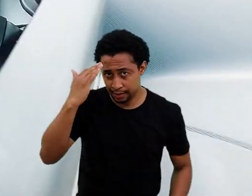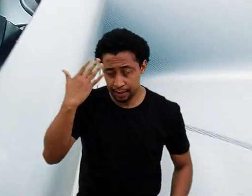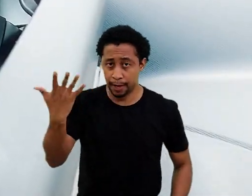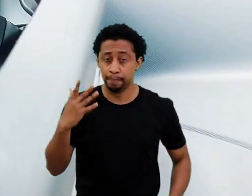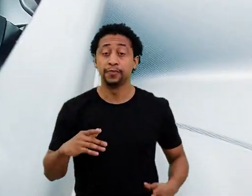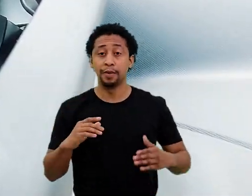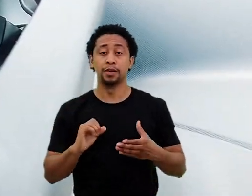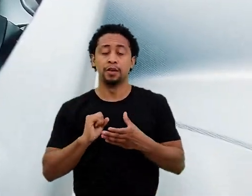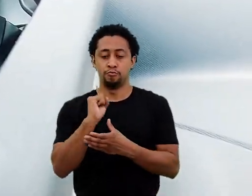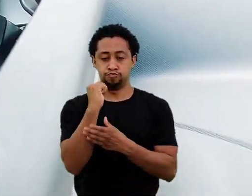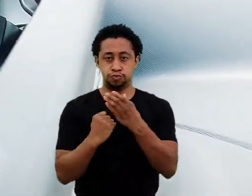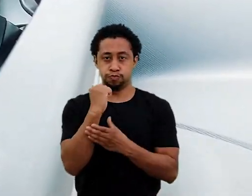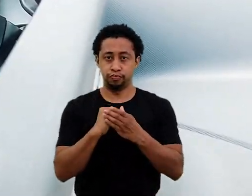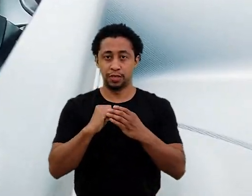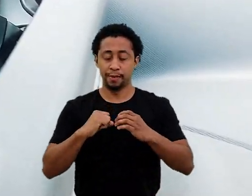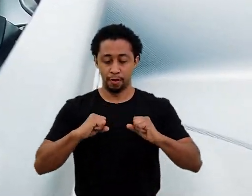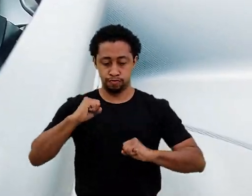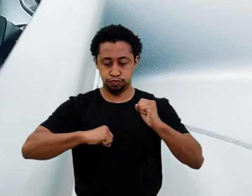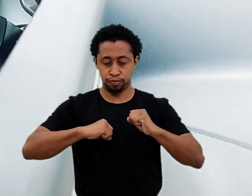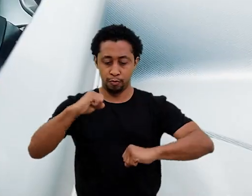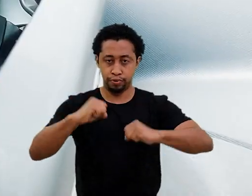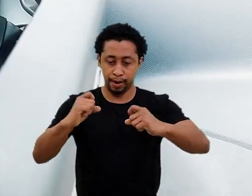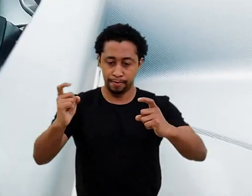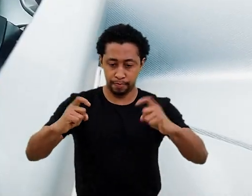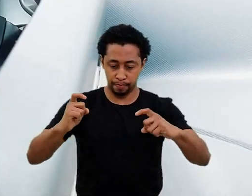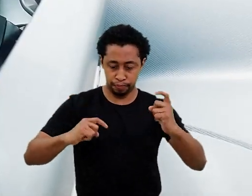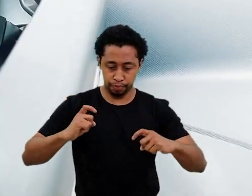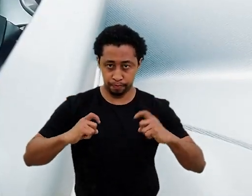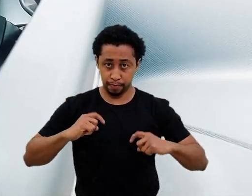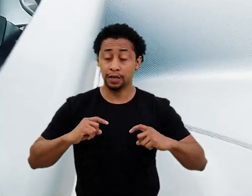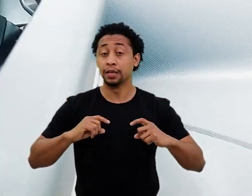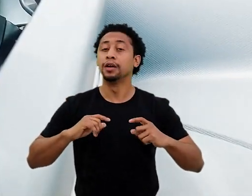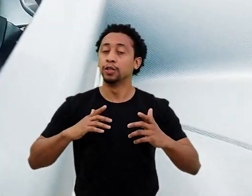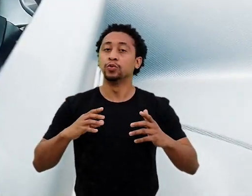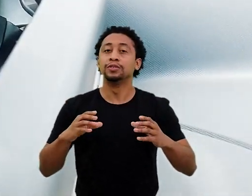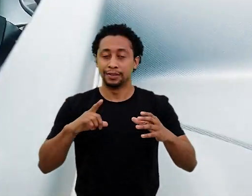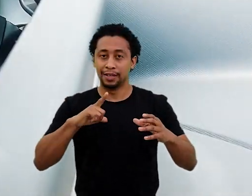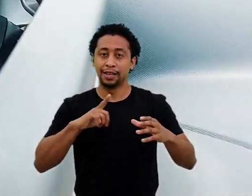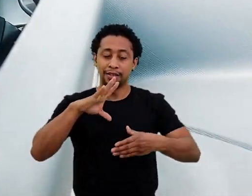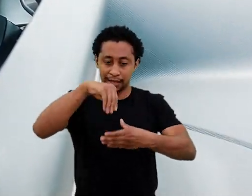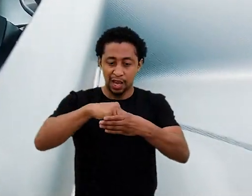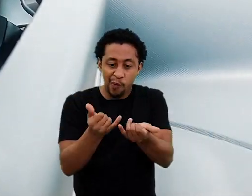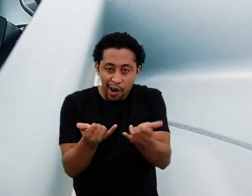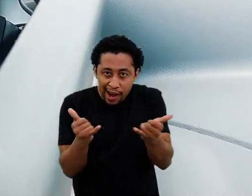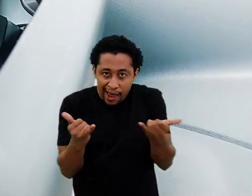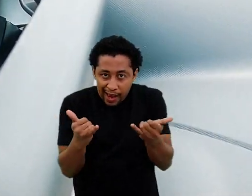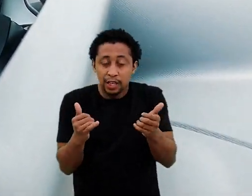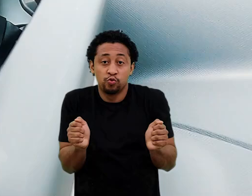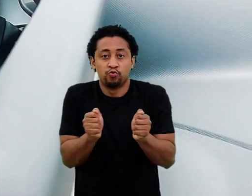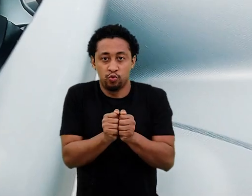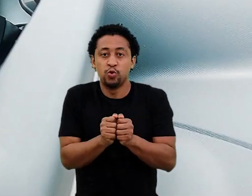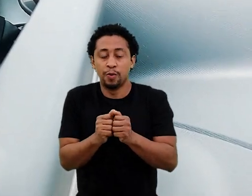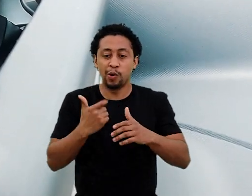admissão não são acionadas diretamente pelo comando, né? A gente tem um sistema eletrohidráulico. Na prática, o que permite